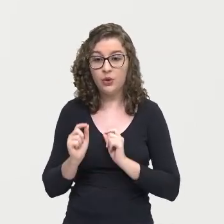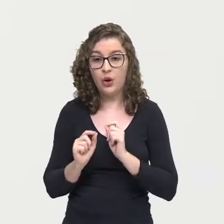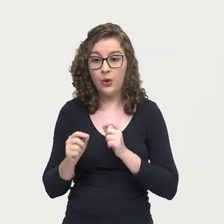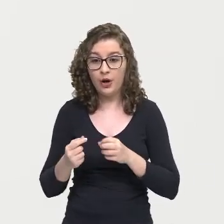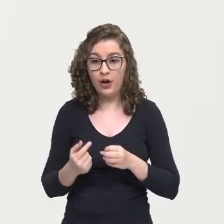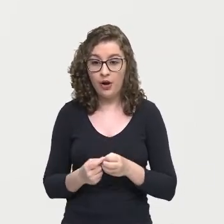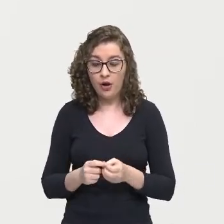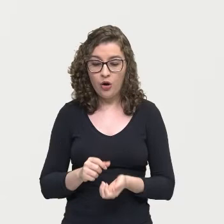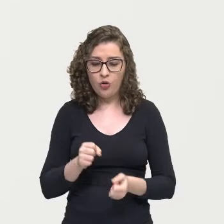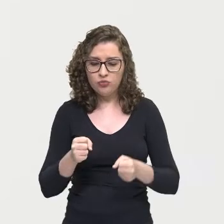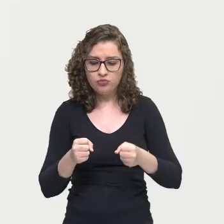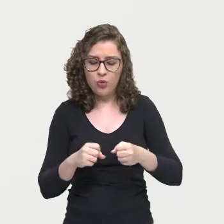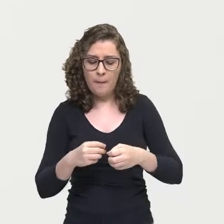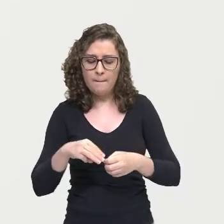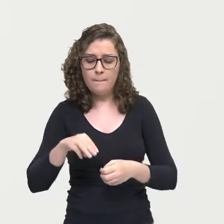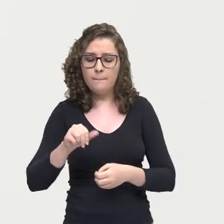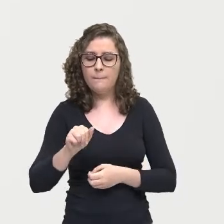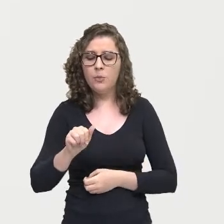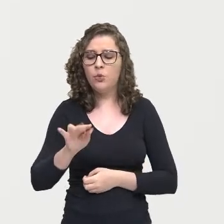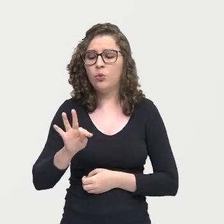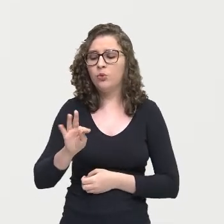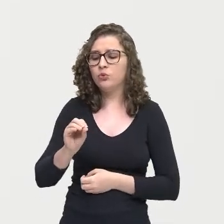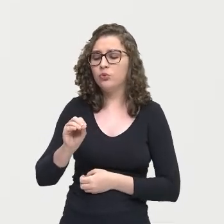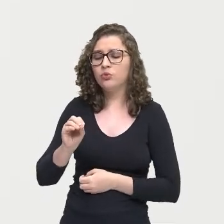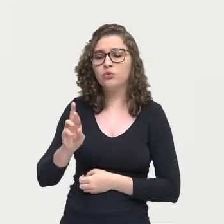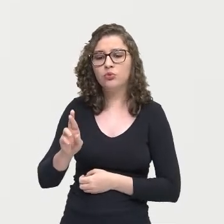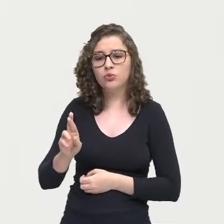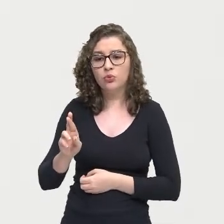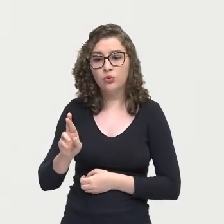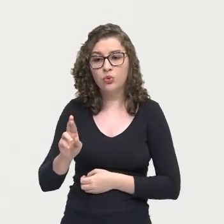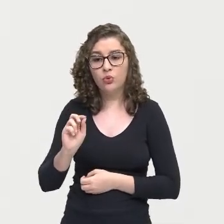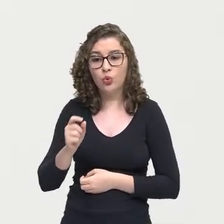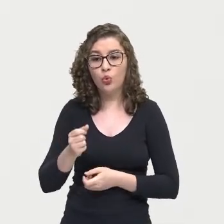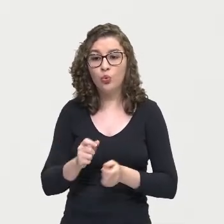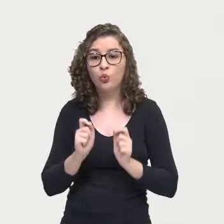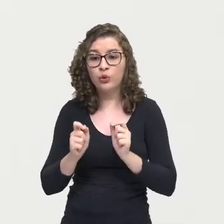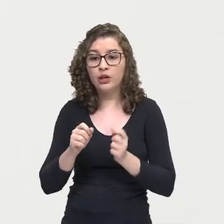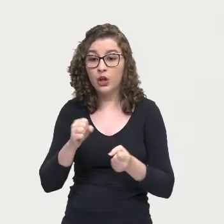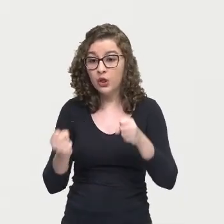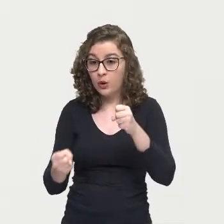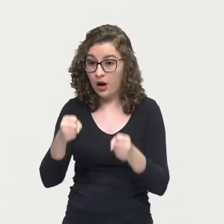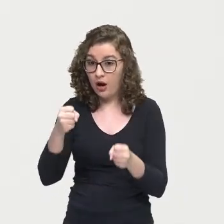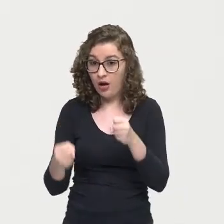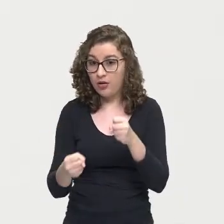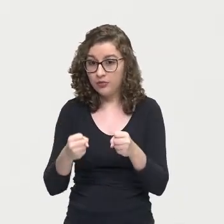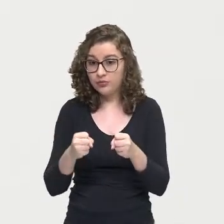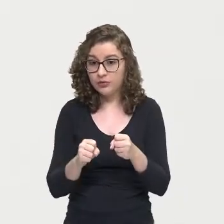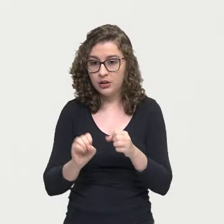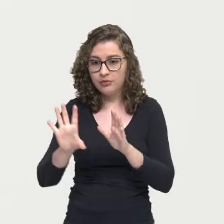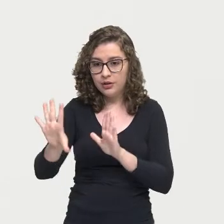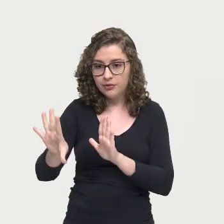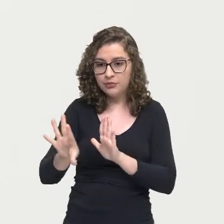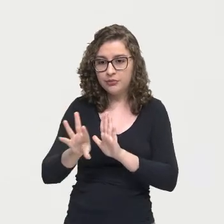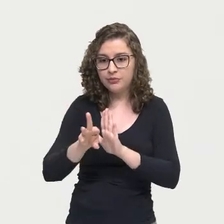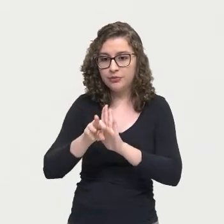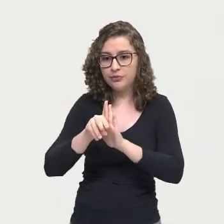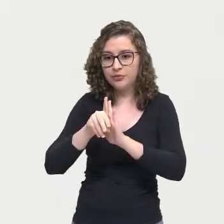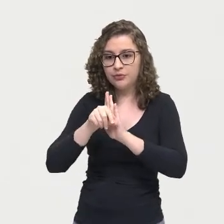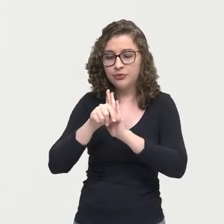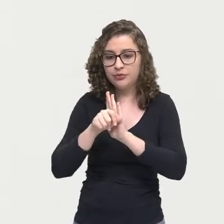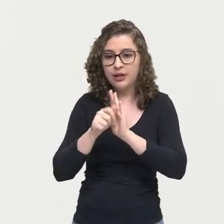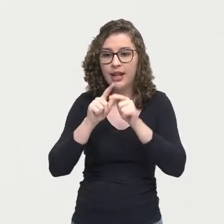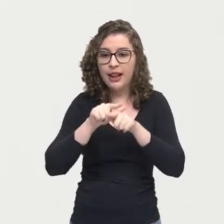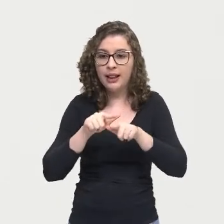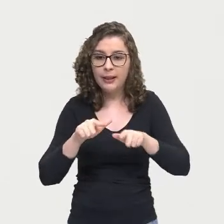eles acabam, né, fazendo aí esse filtro, né, dos gases que são liberados,